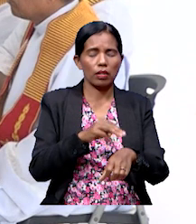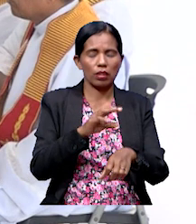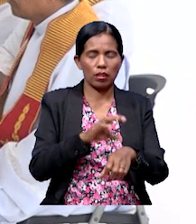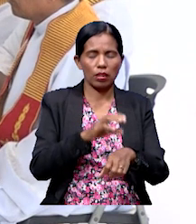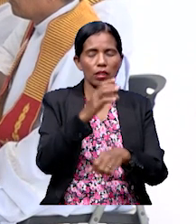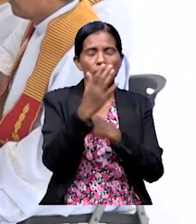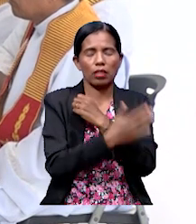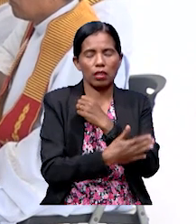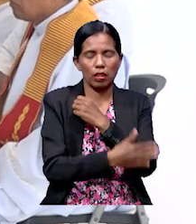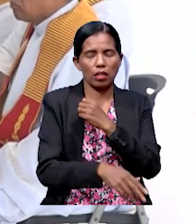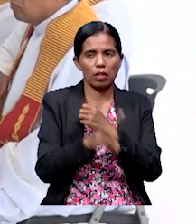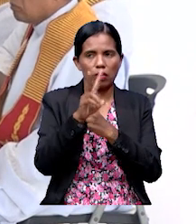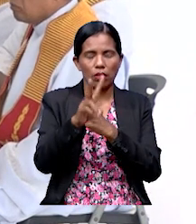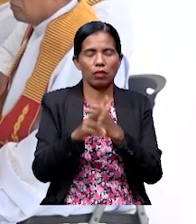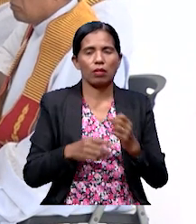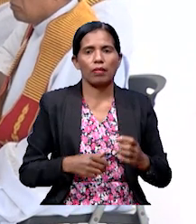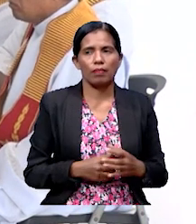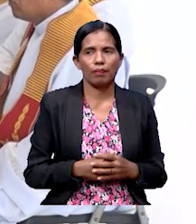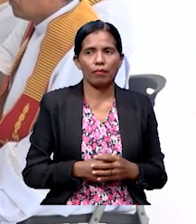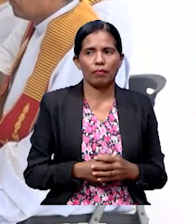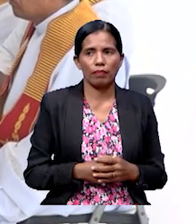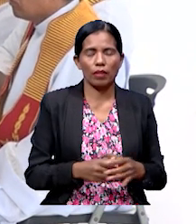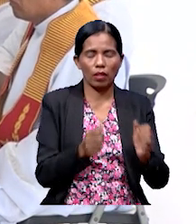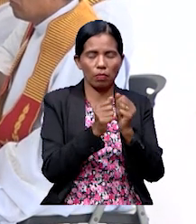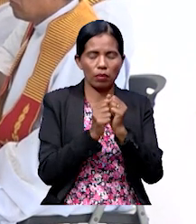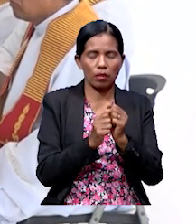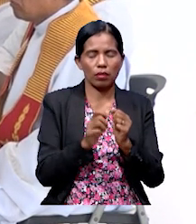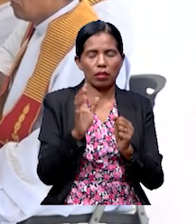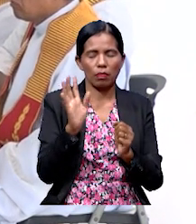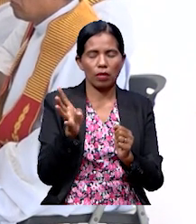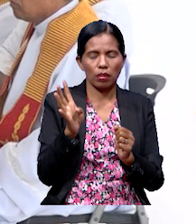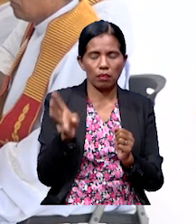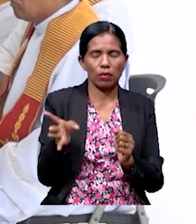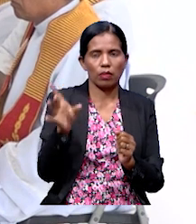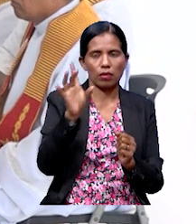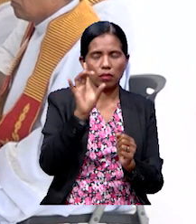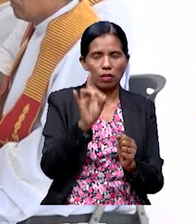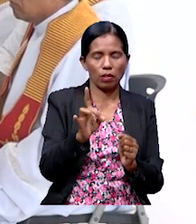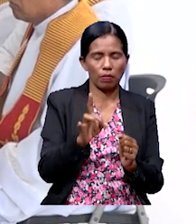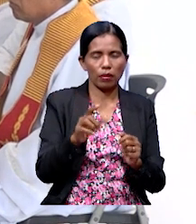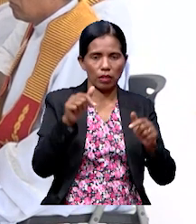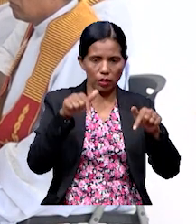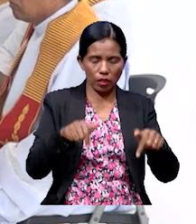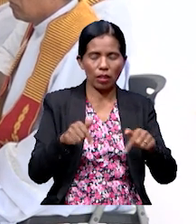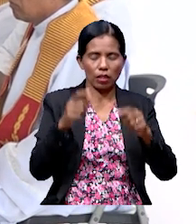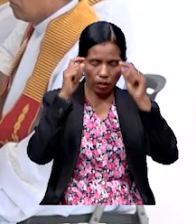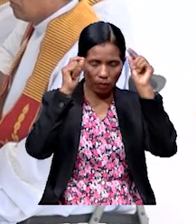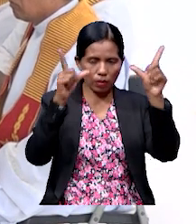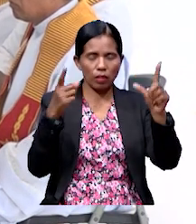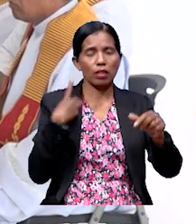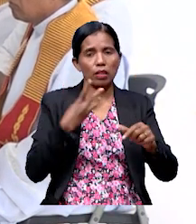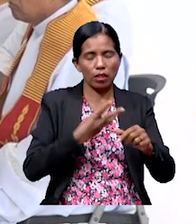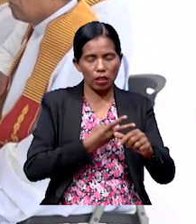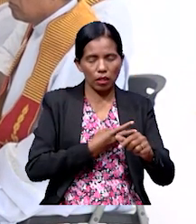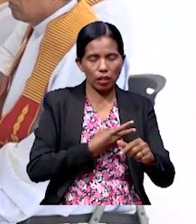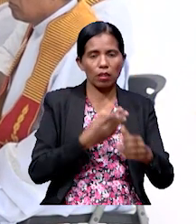bônus 46 anos une hamuto 48 anos makela yane ita agradece